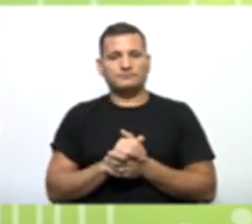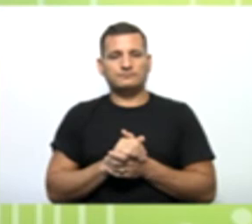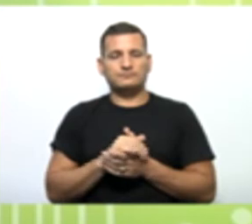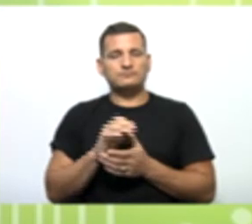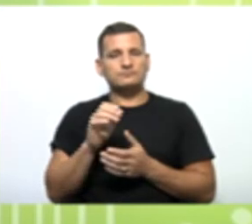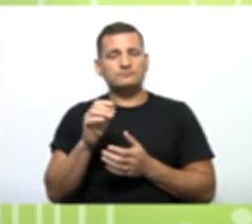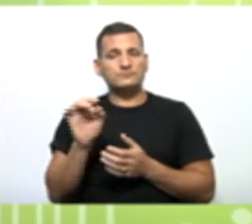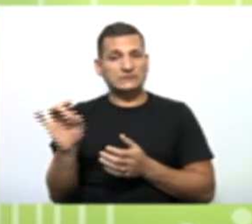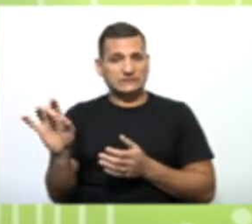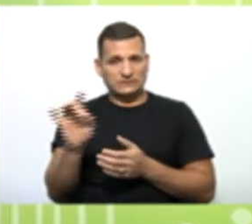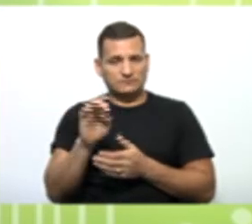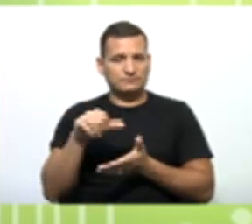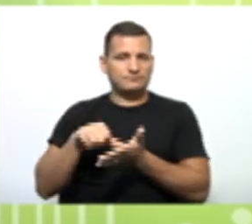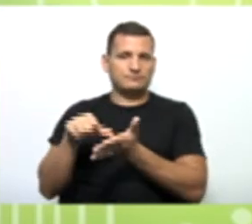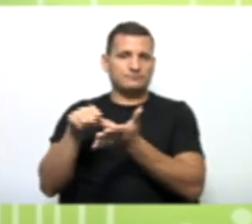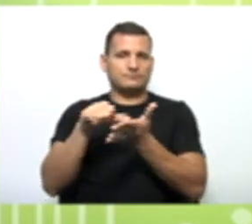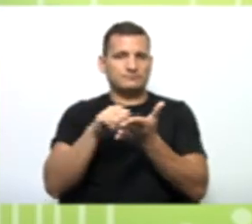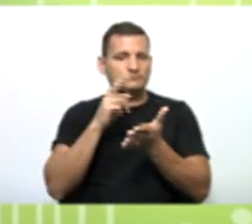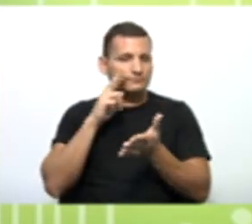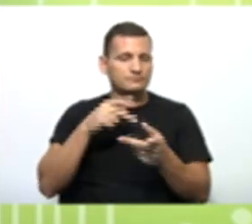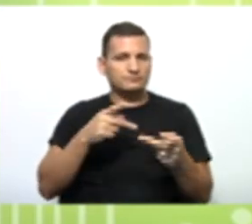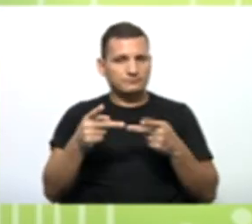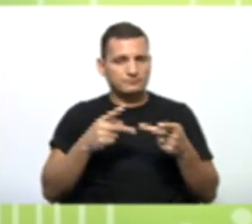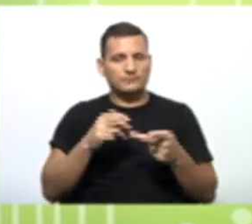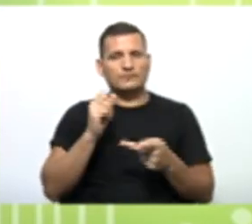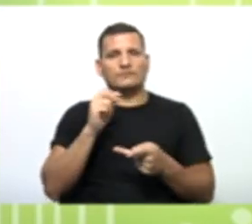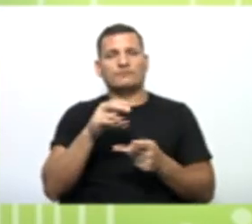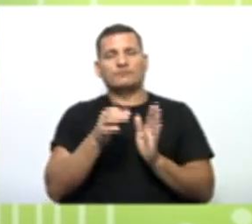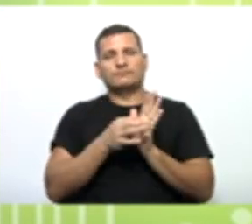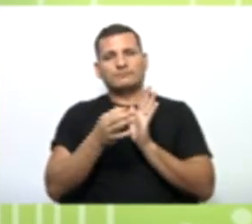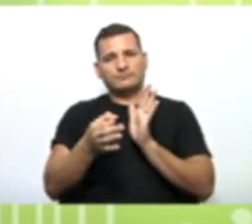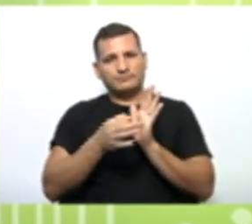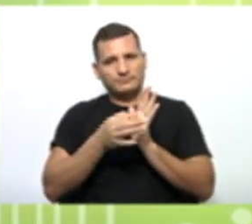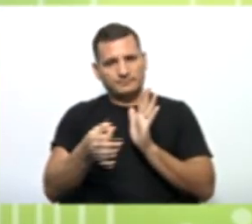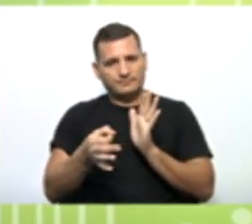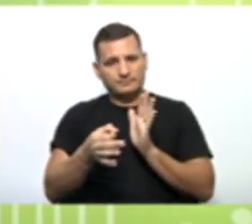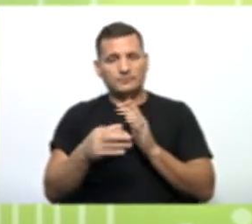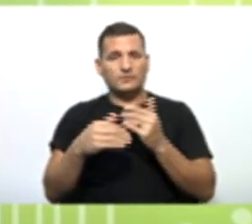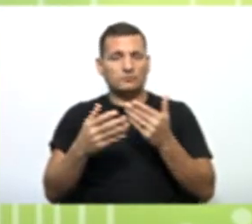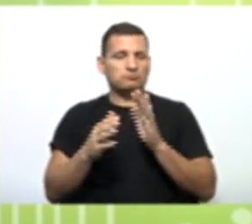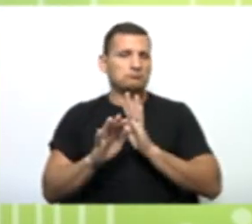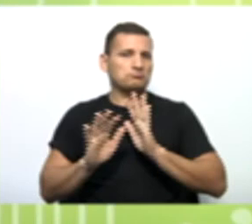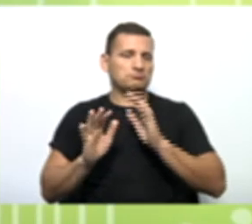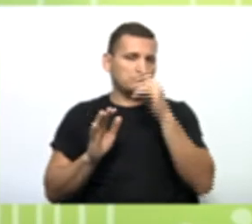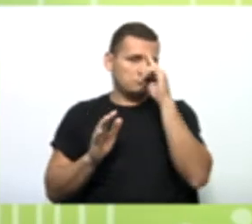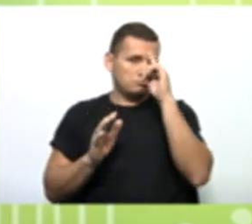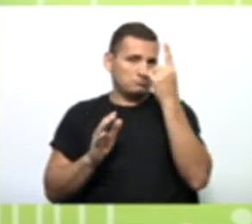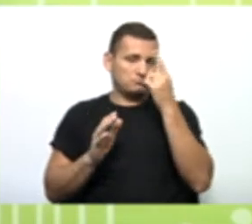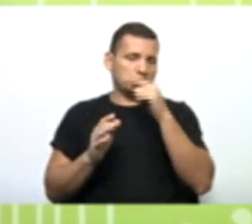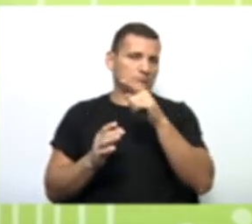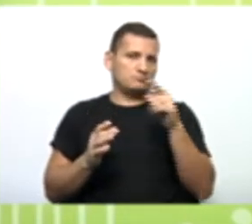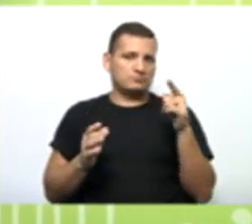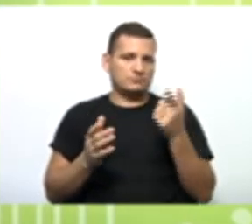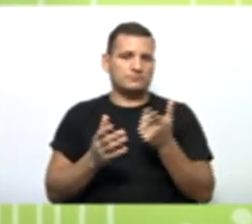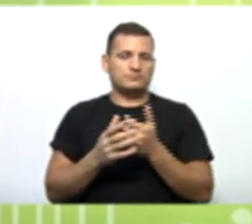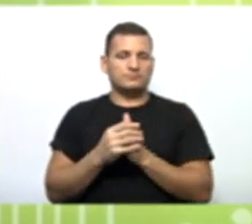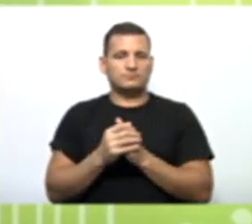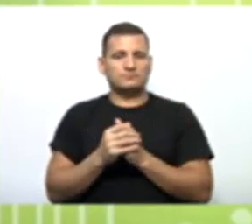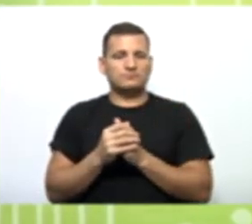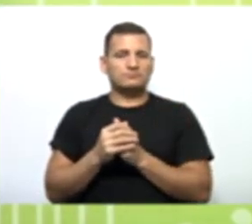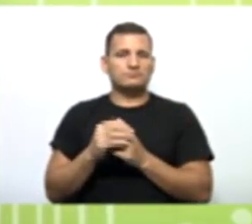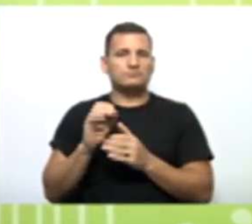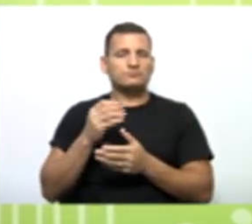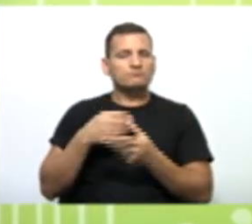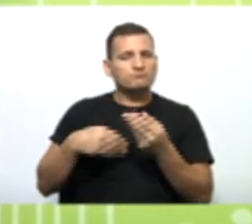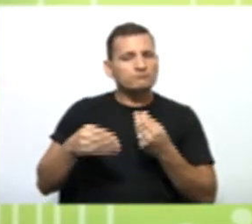o projeto de cada um de vocês, vou dar sugestões. E assim, é uma ideia para vocês, tipo, trocar